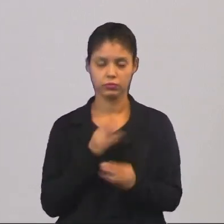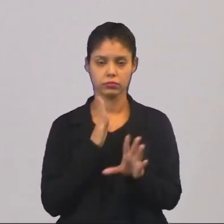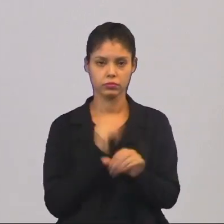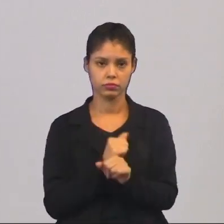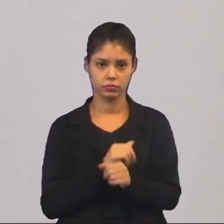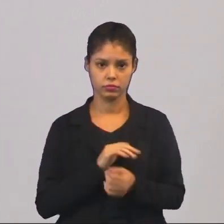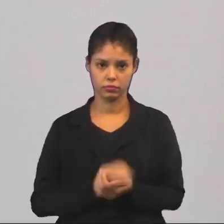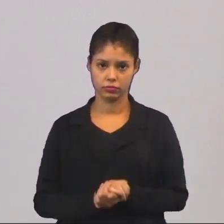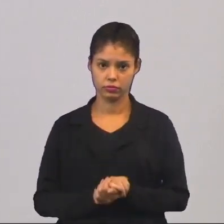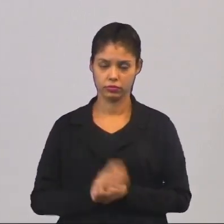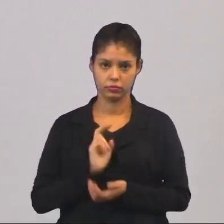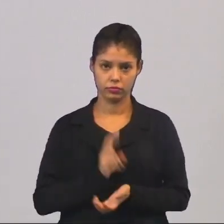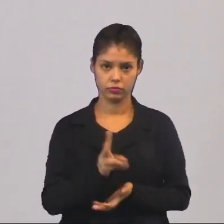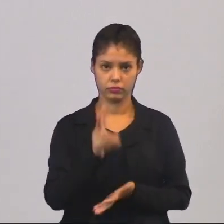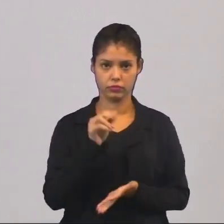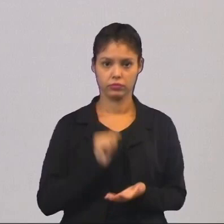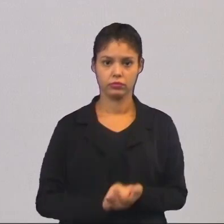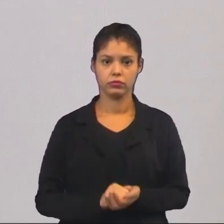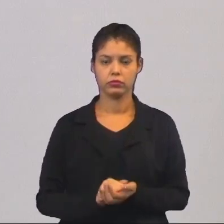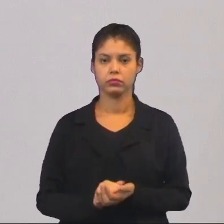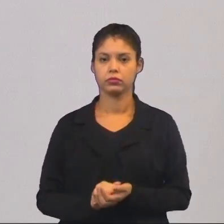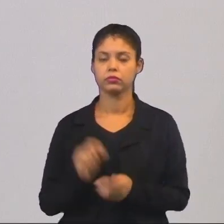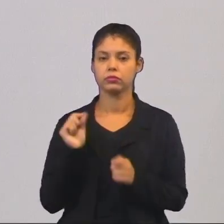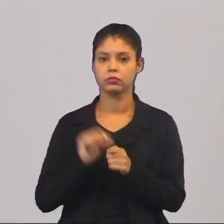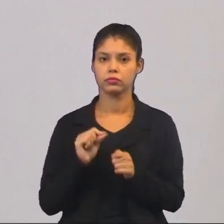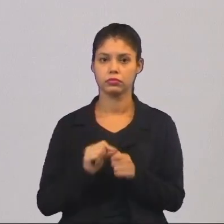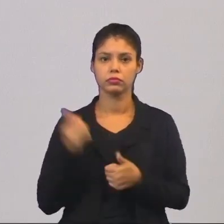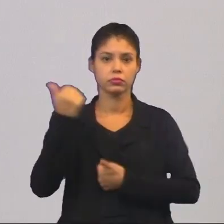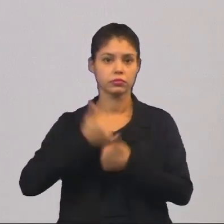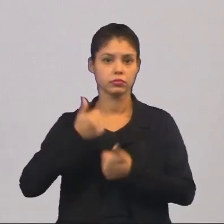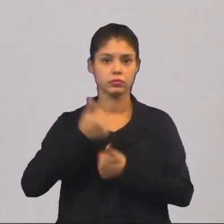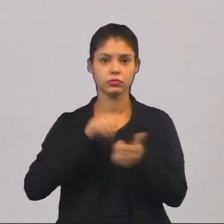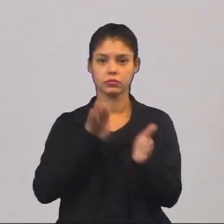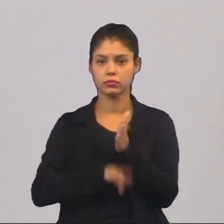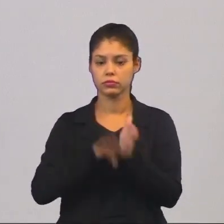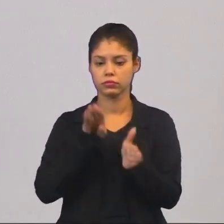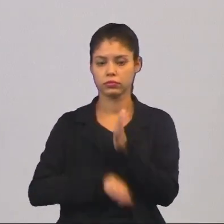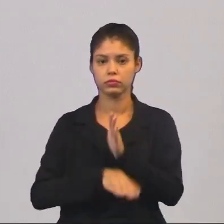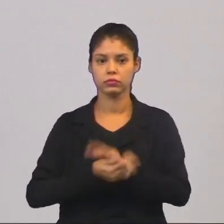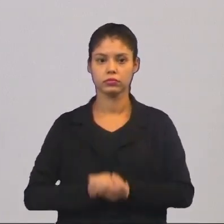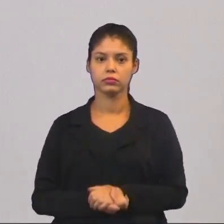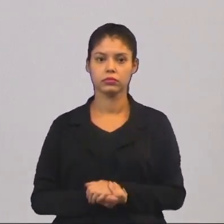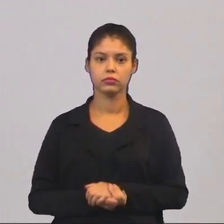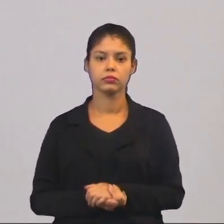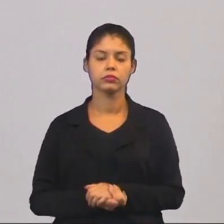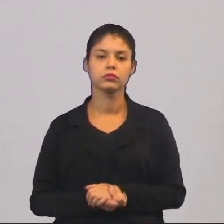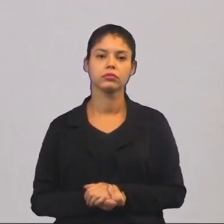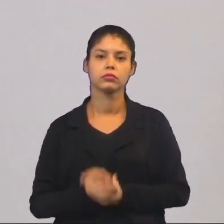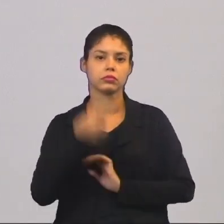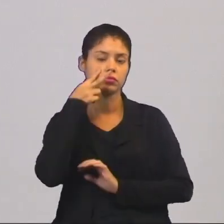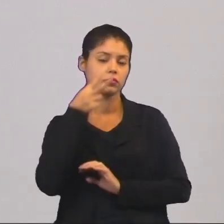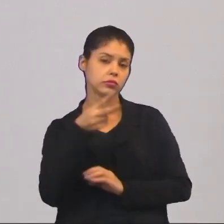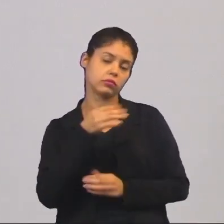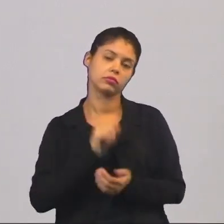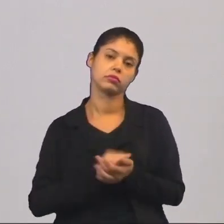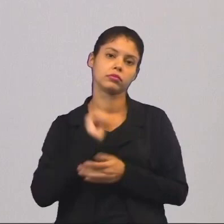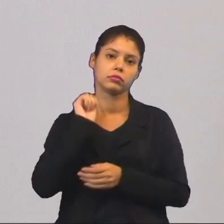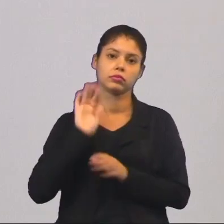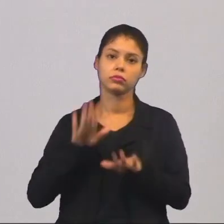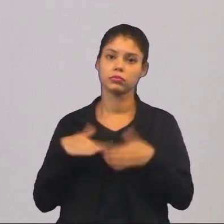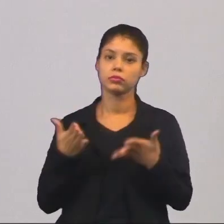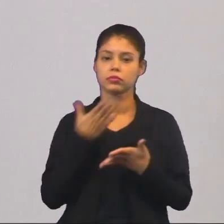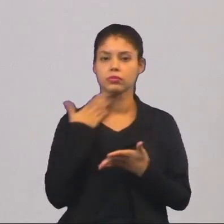pela adição, a gente continua. E vai fazendo da adição, faz subtração. Ou seja, vê o sinal que dá